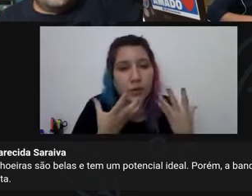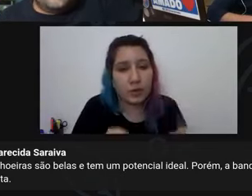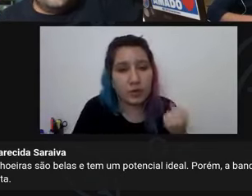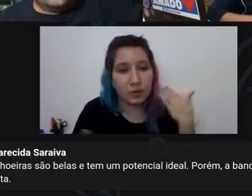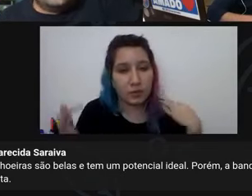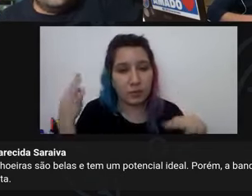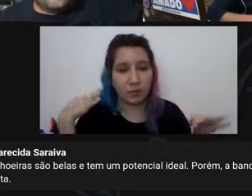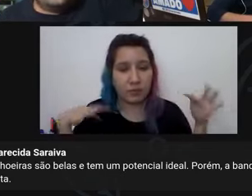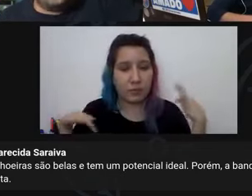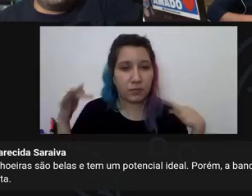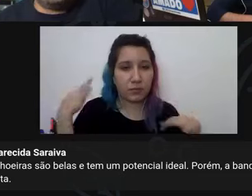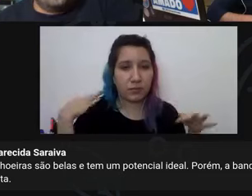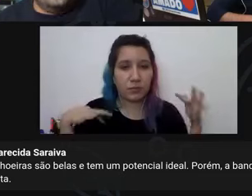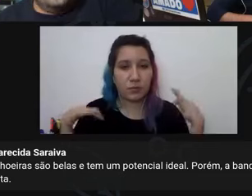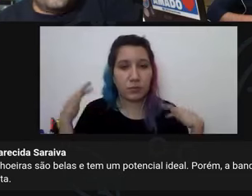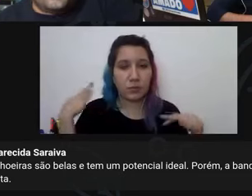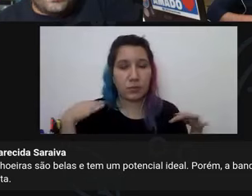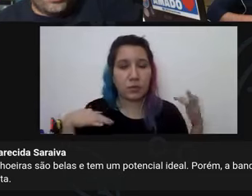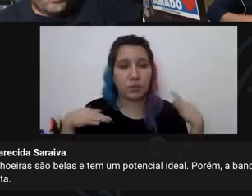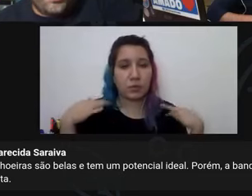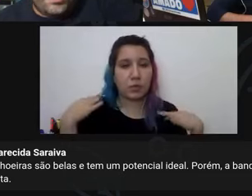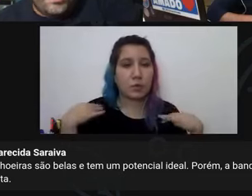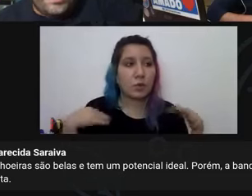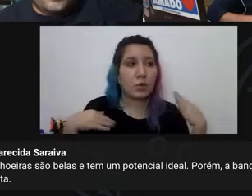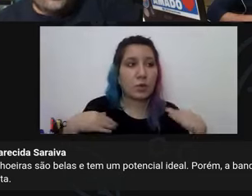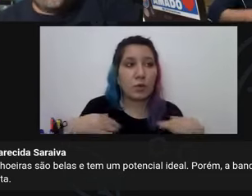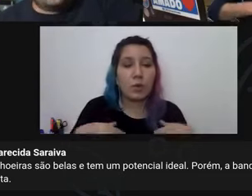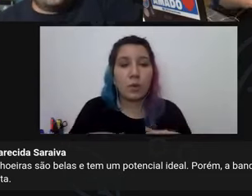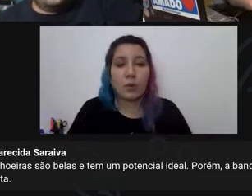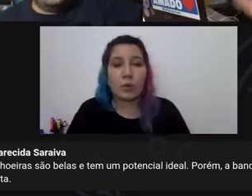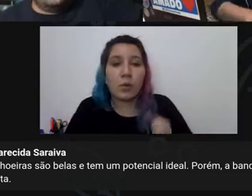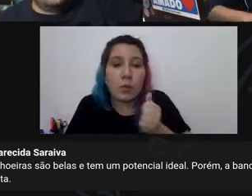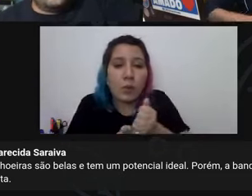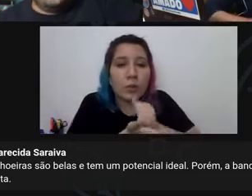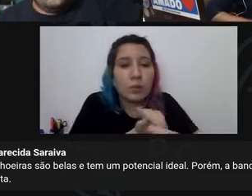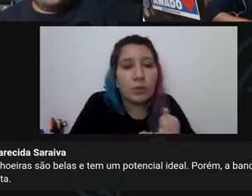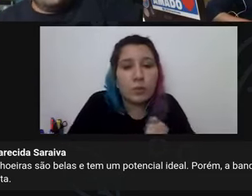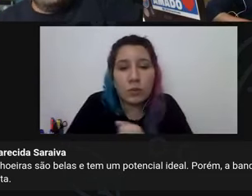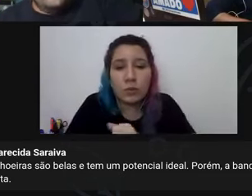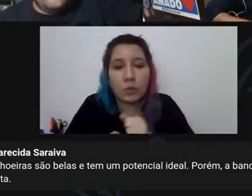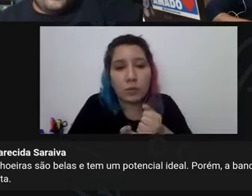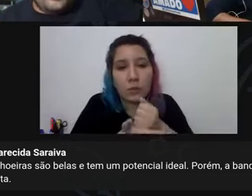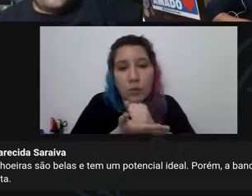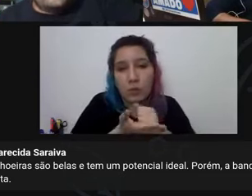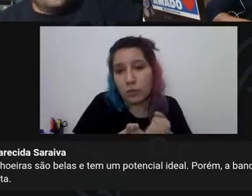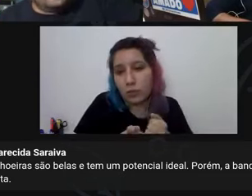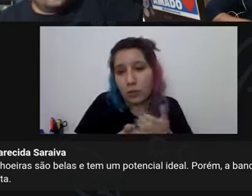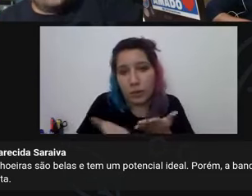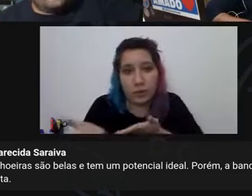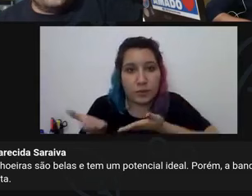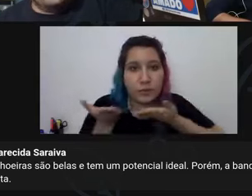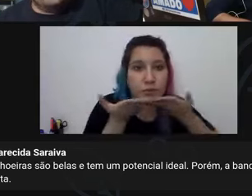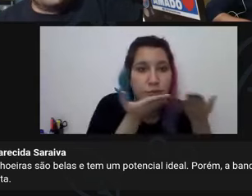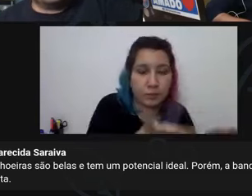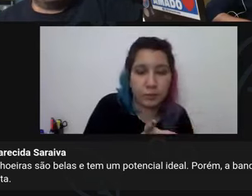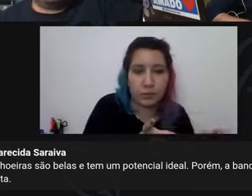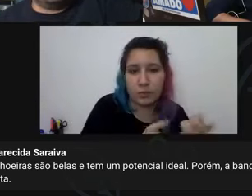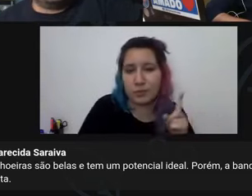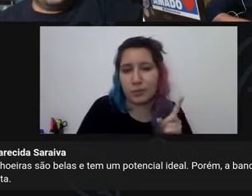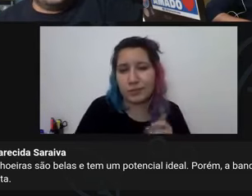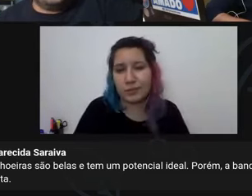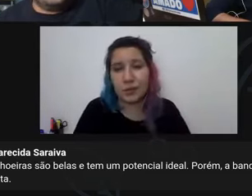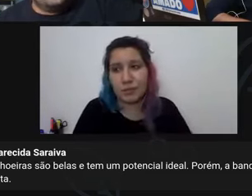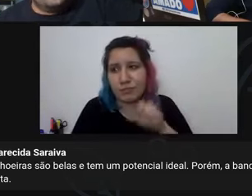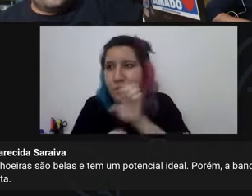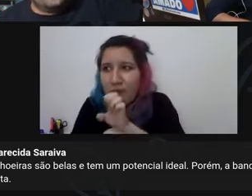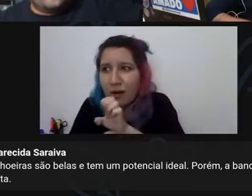nas trilhas de acessibilidade, um controle de acesso, né? O que é um controle? Não querendo proibir que as pessoas participem, mas que as pessoas